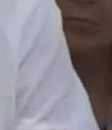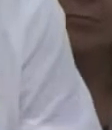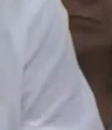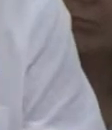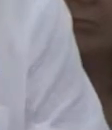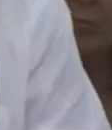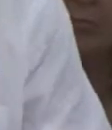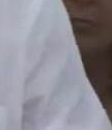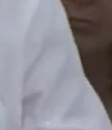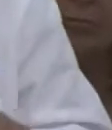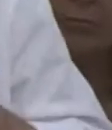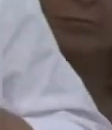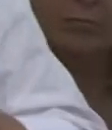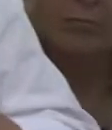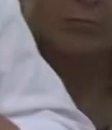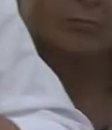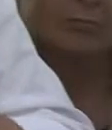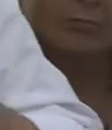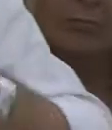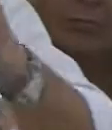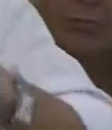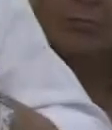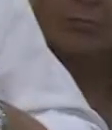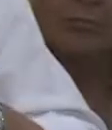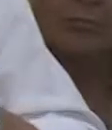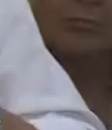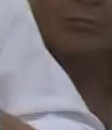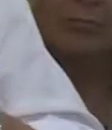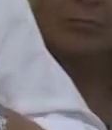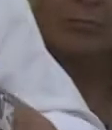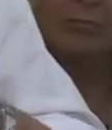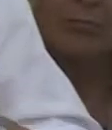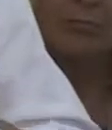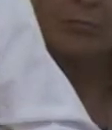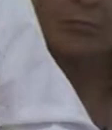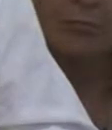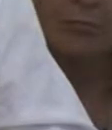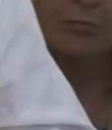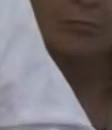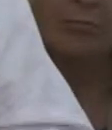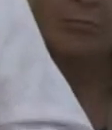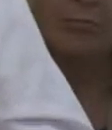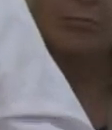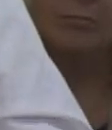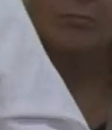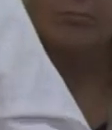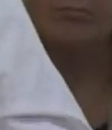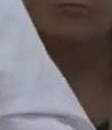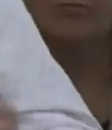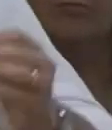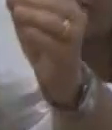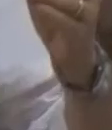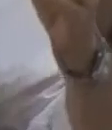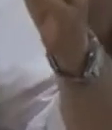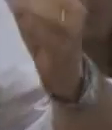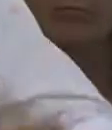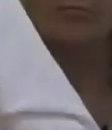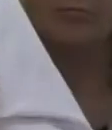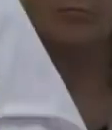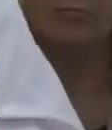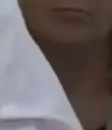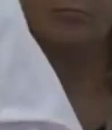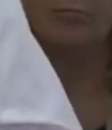Excelência falou, vereador Ronei, a respeito do vereador César Cortez, eu quero aqui